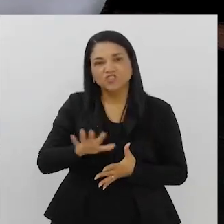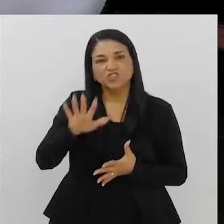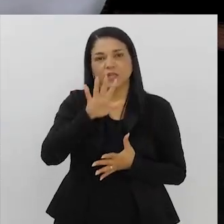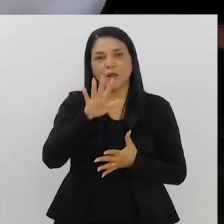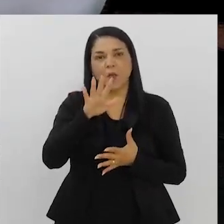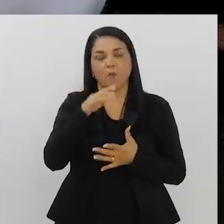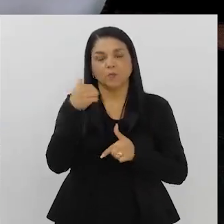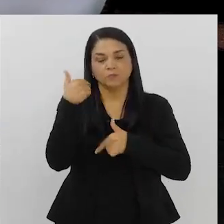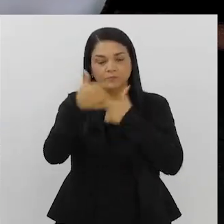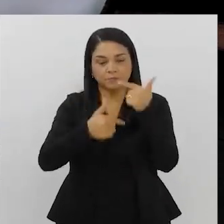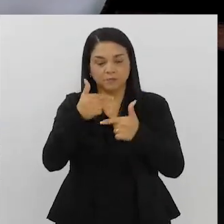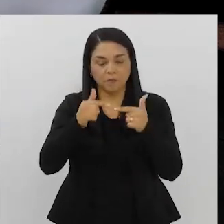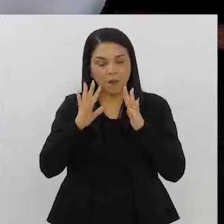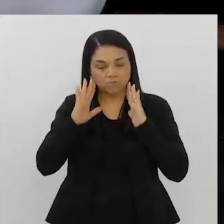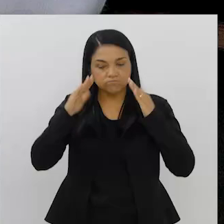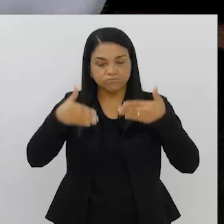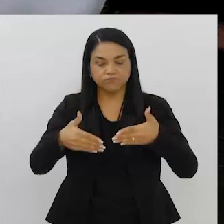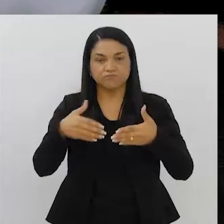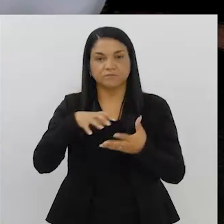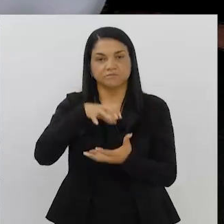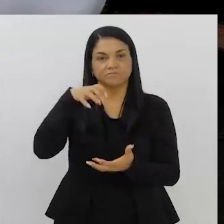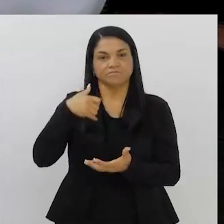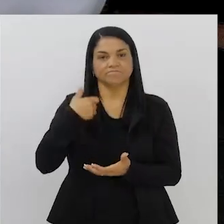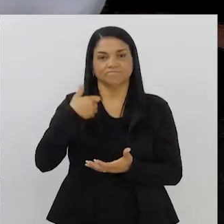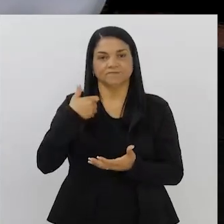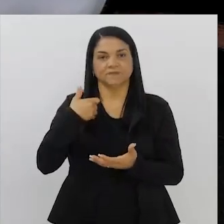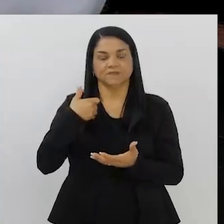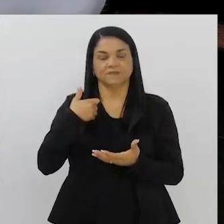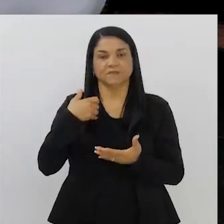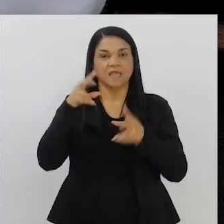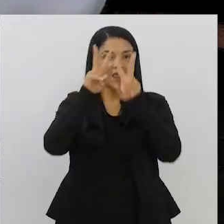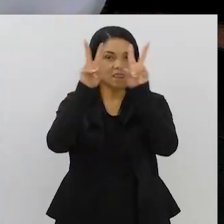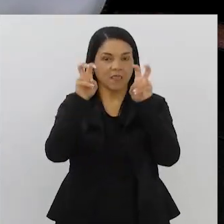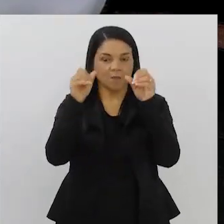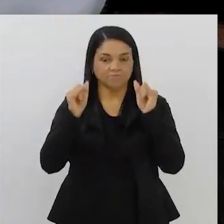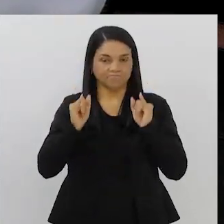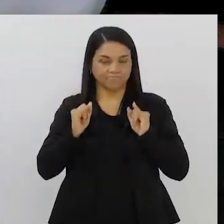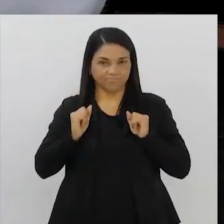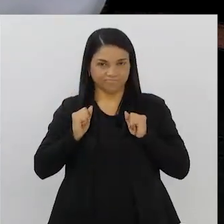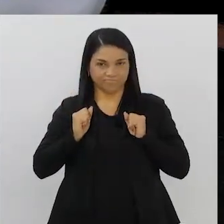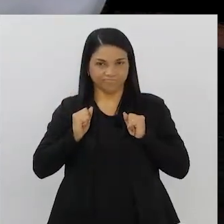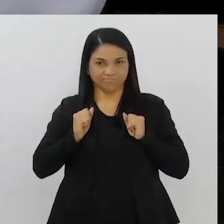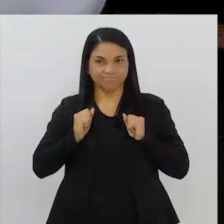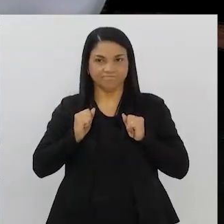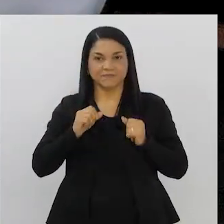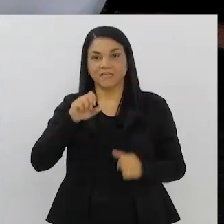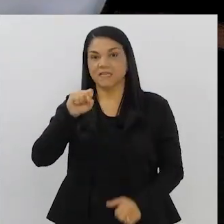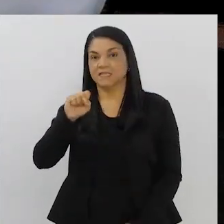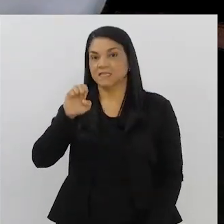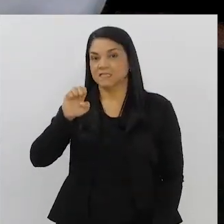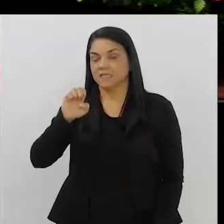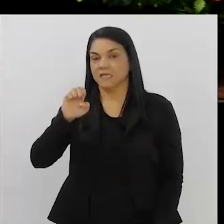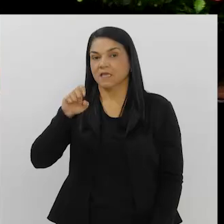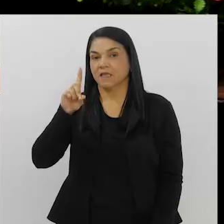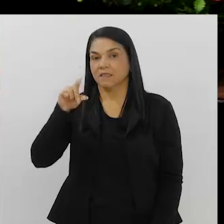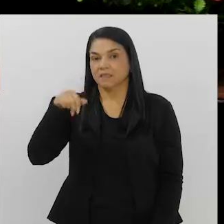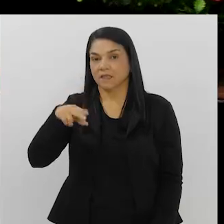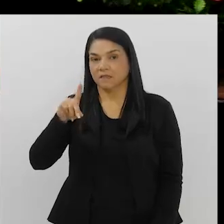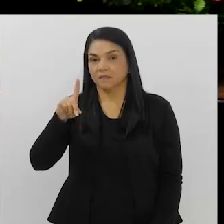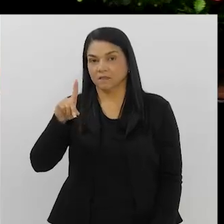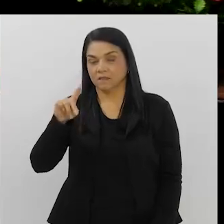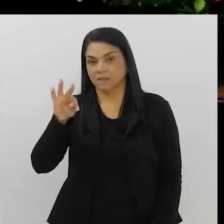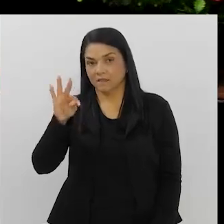trabalho voltado para a terceira idade e o sedentarismo no SESC. Certo, eu já estou, né, como você falou, há quase 10 anos no SESC